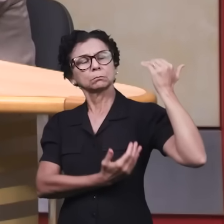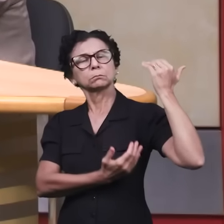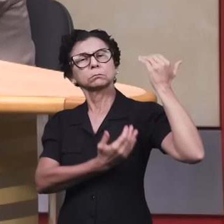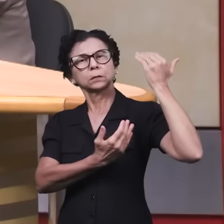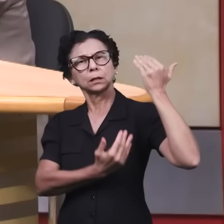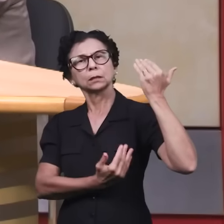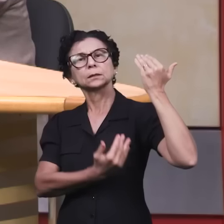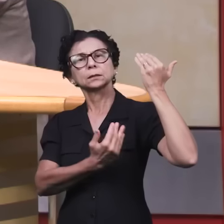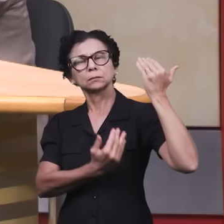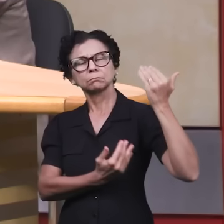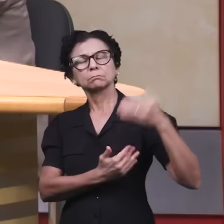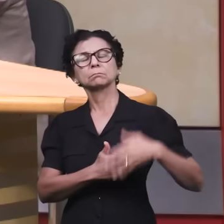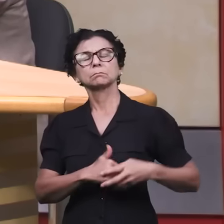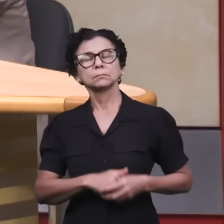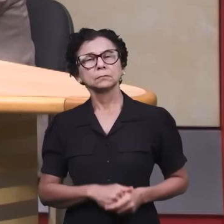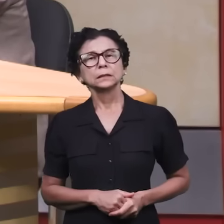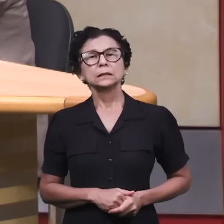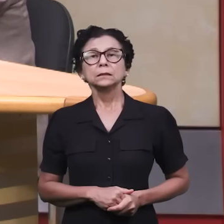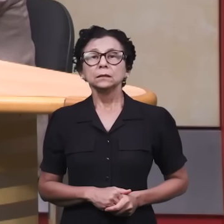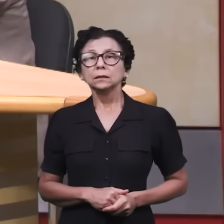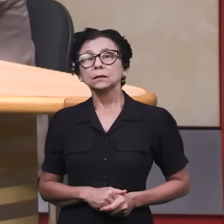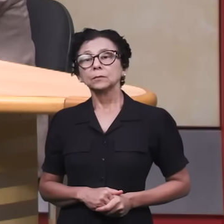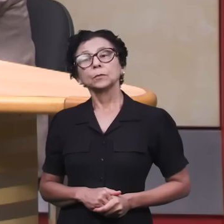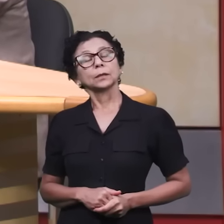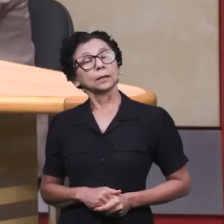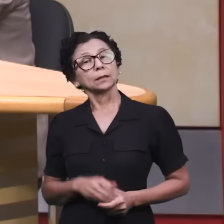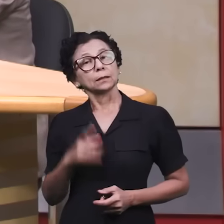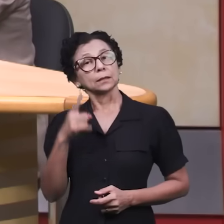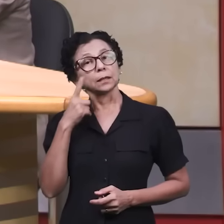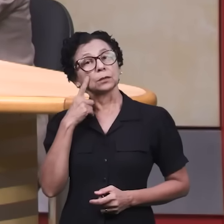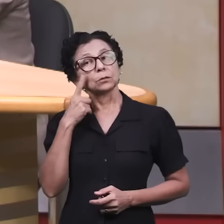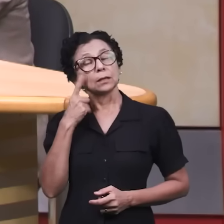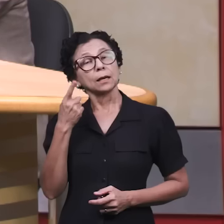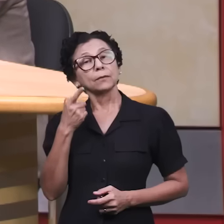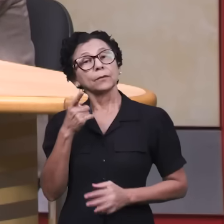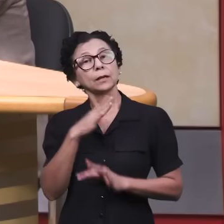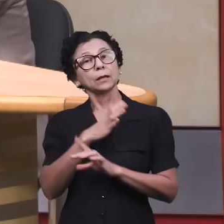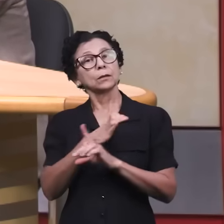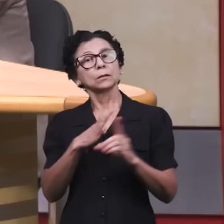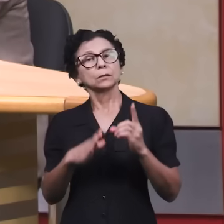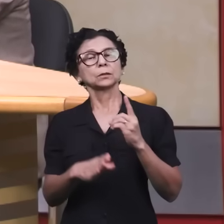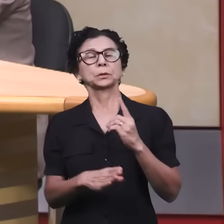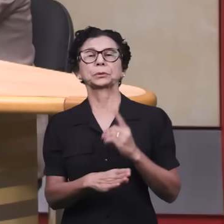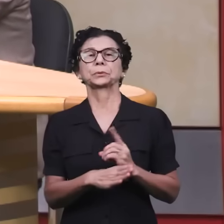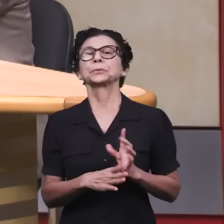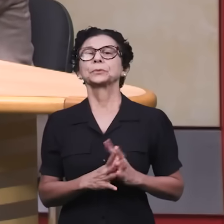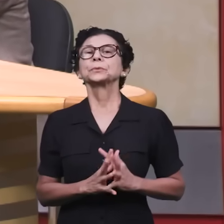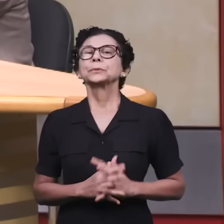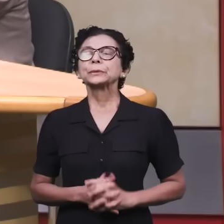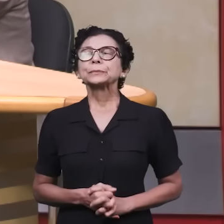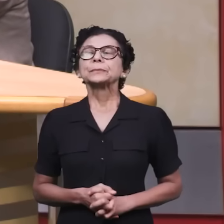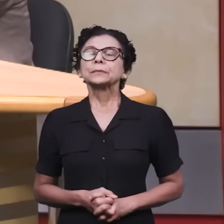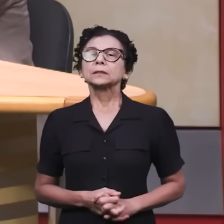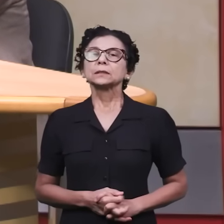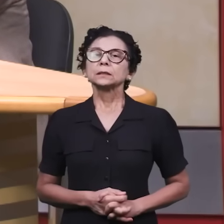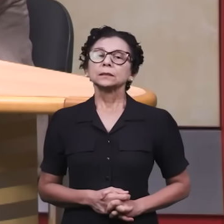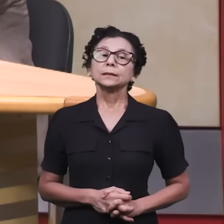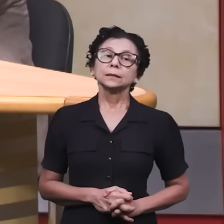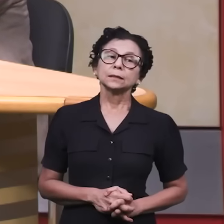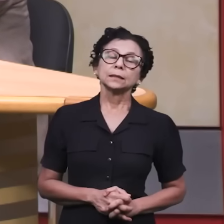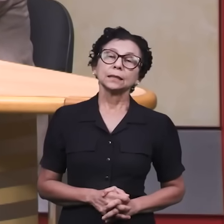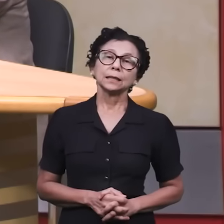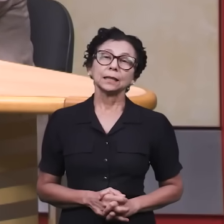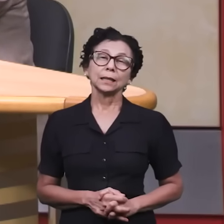criança de colo, com criança pequena, e vindo assistir o culto. Né? E esse público,